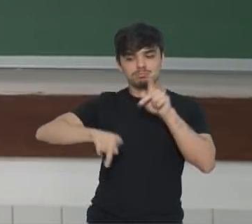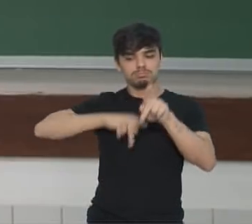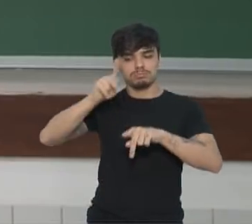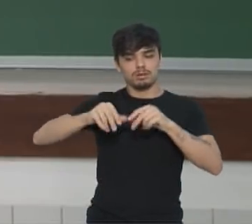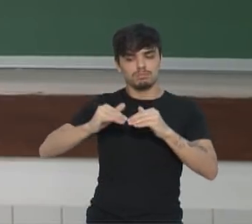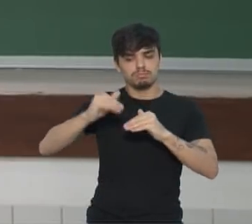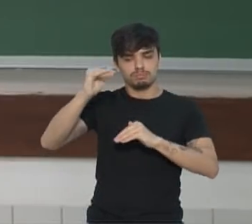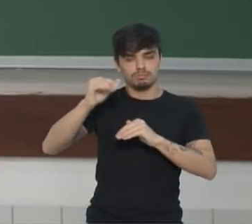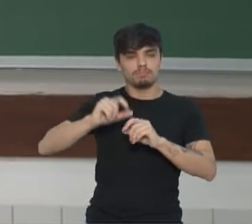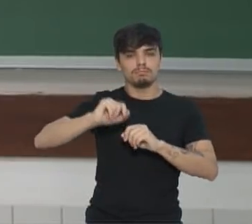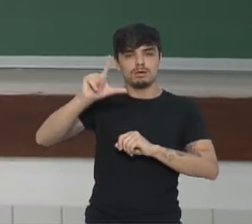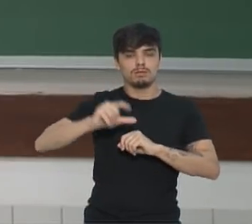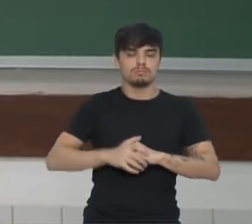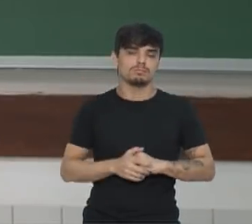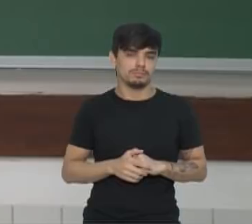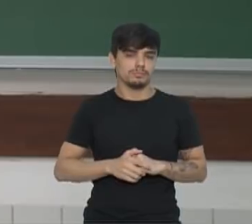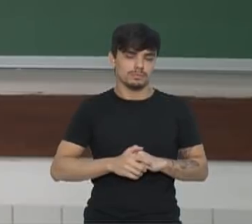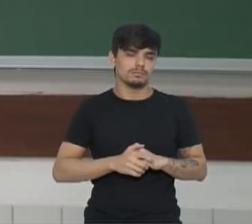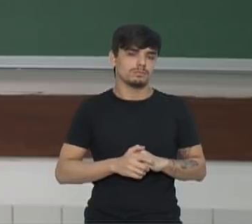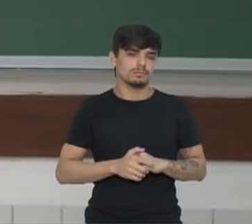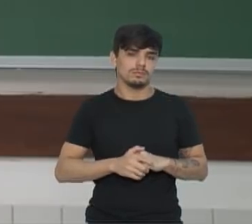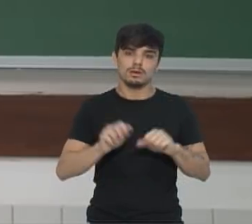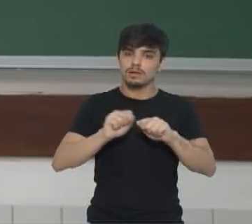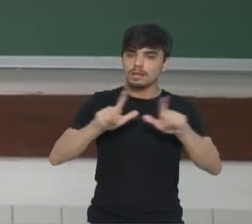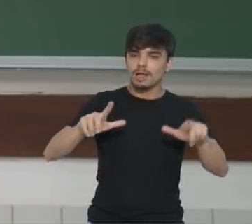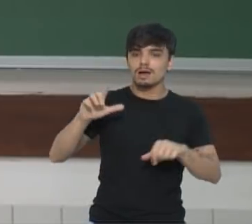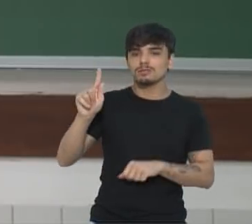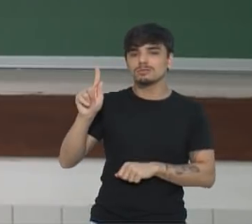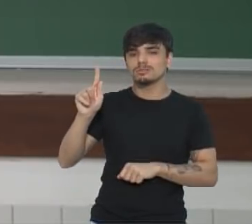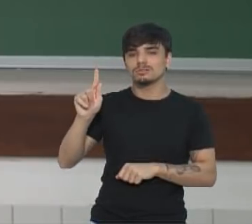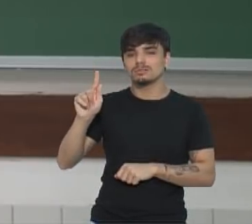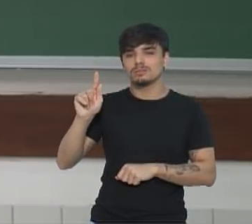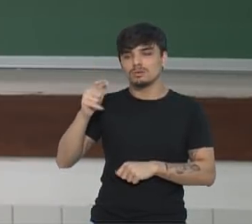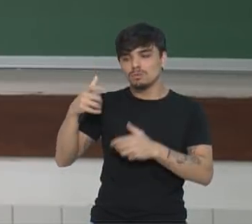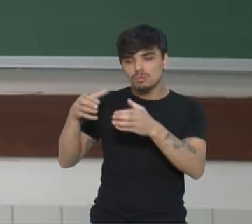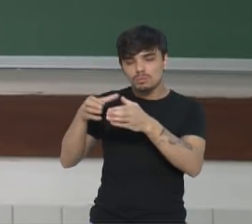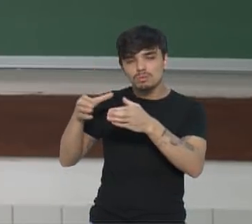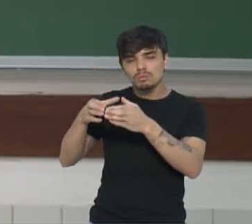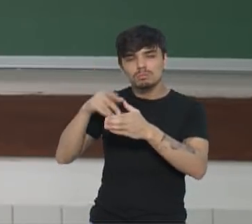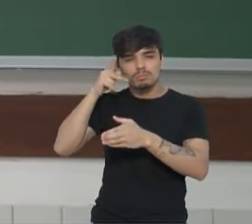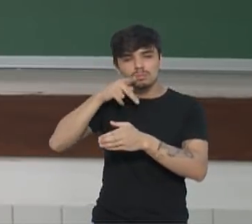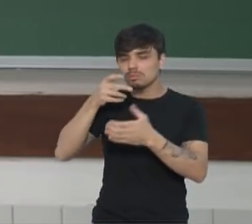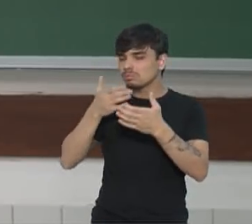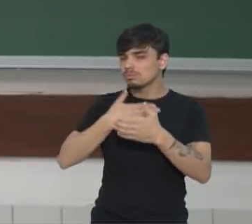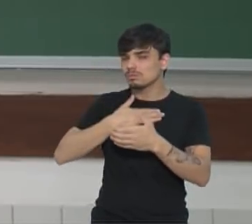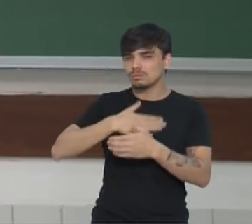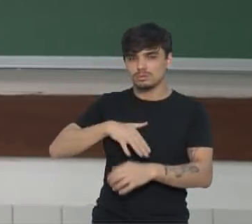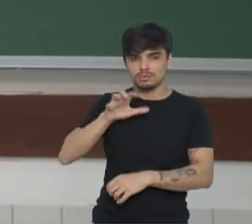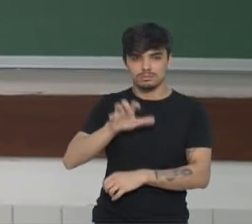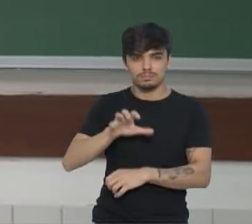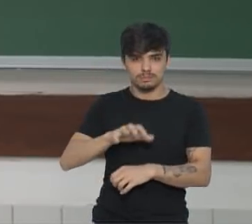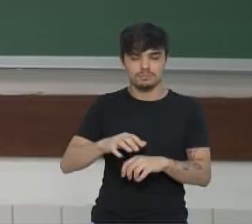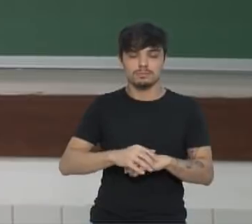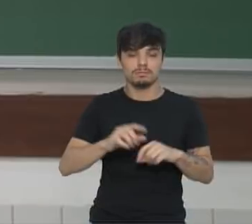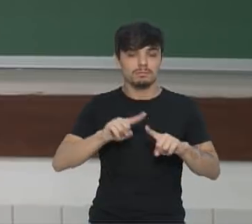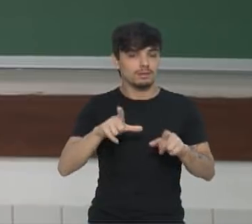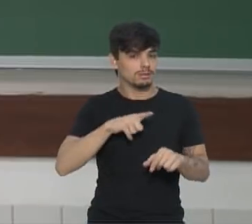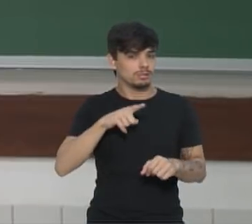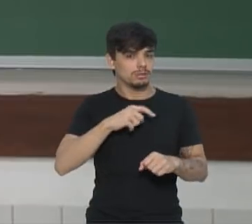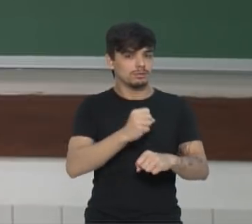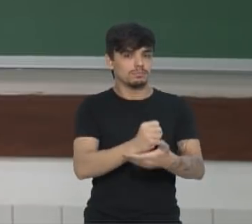gostou. Claro que os girondinos não estavam gostando muito disso, mas o povo, eles estavam tendo todo esse apoio do